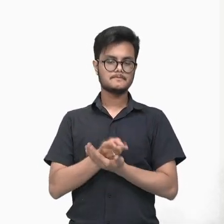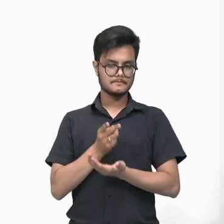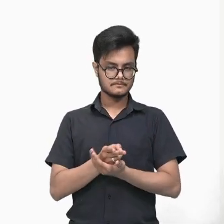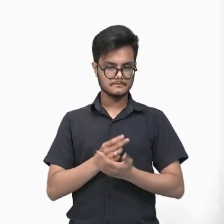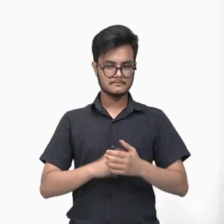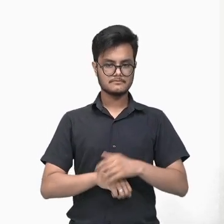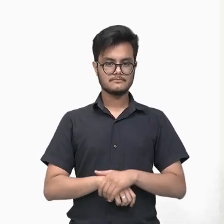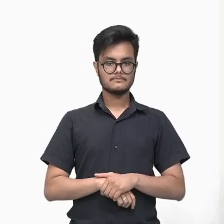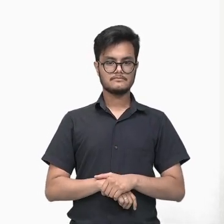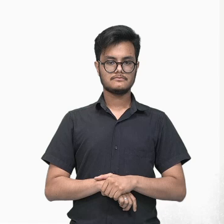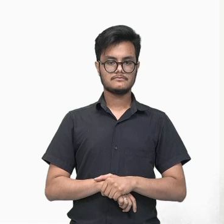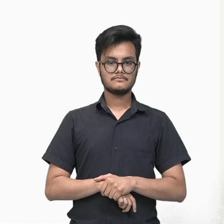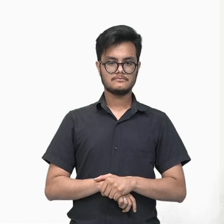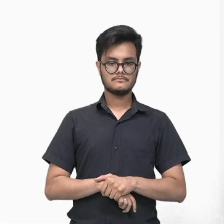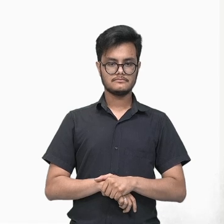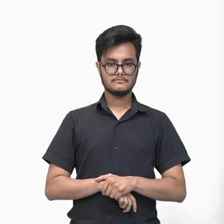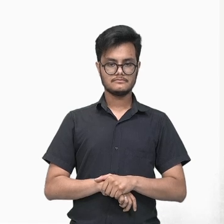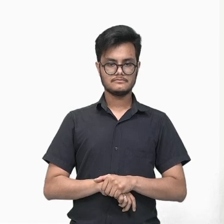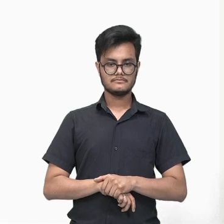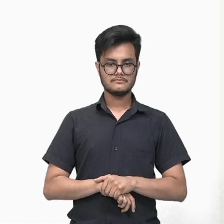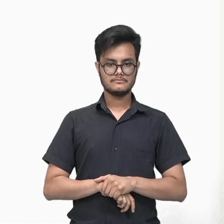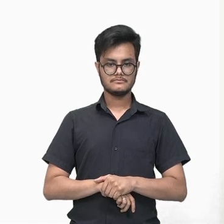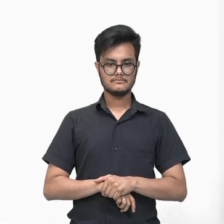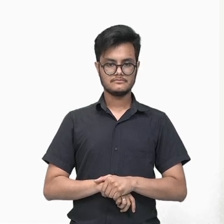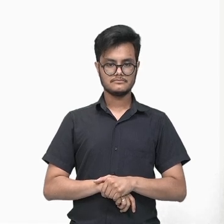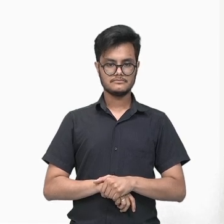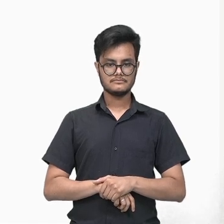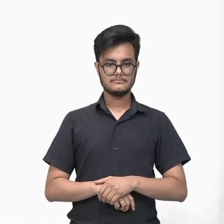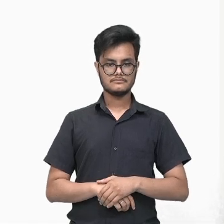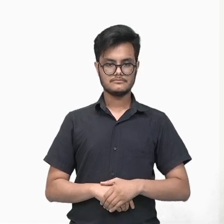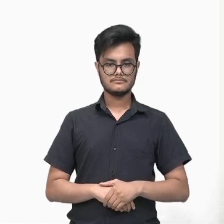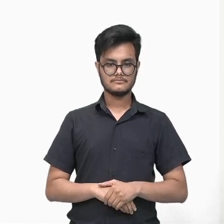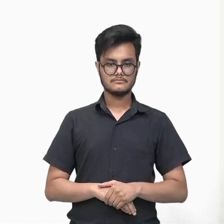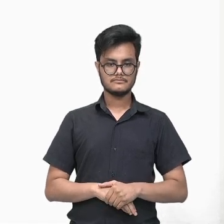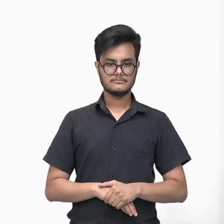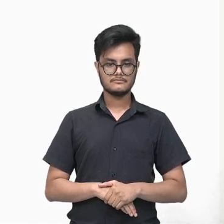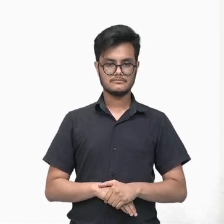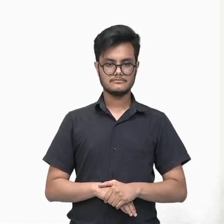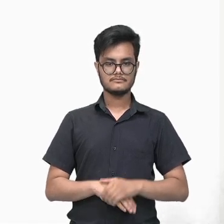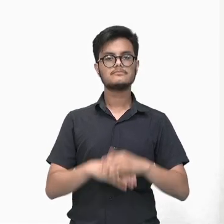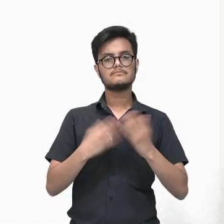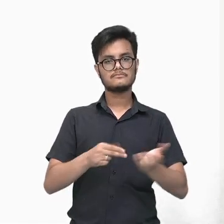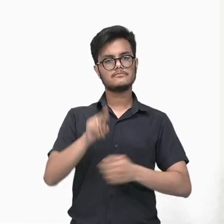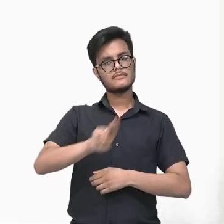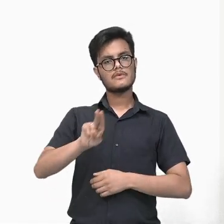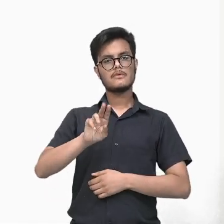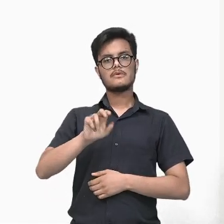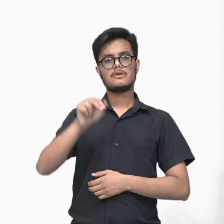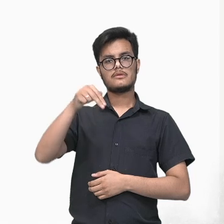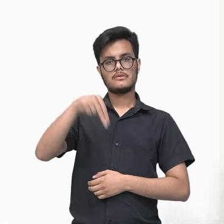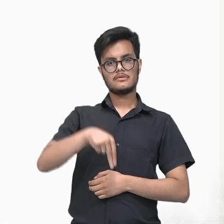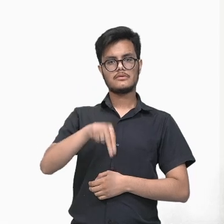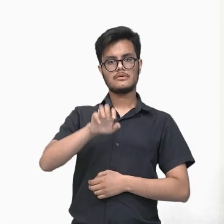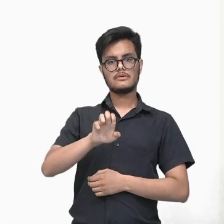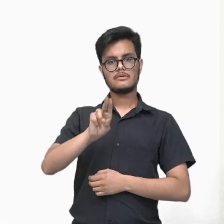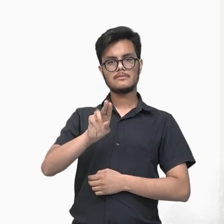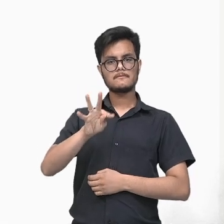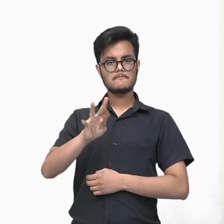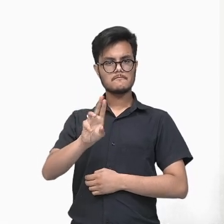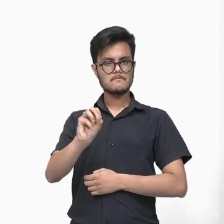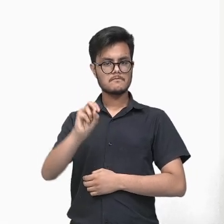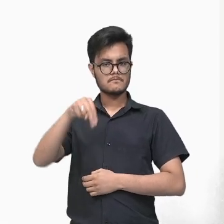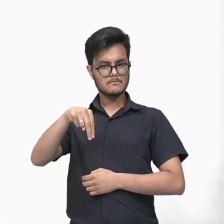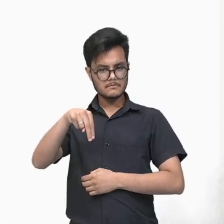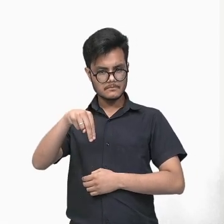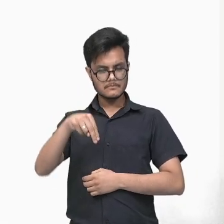indutor e o induzido. Induzido é o neutro, que é a esfera B. E o eletrizado,